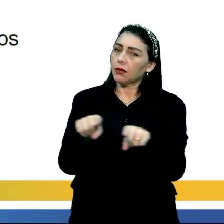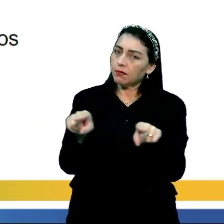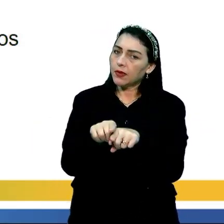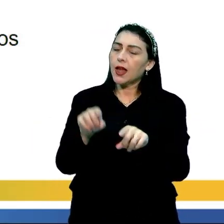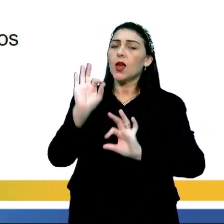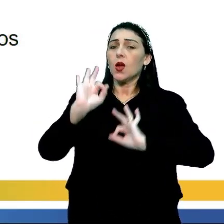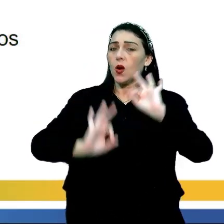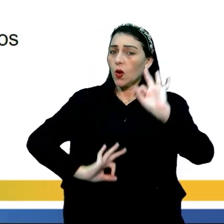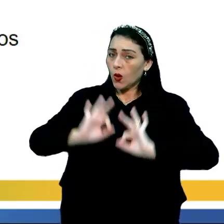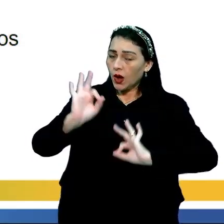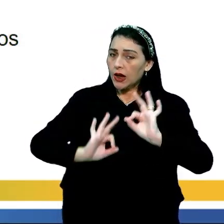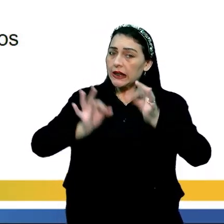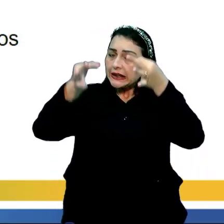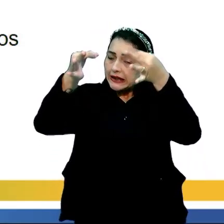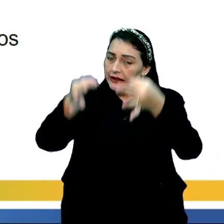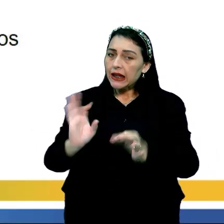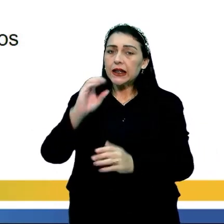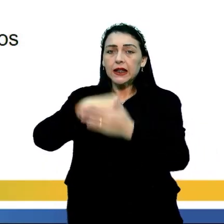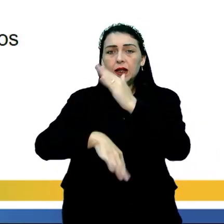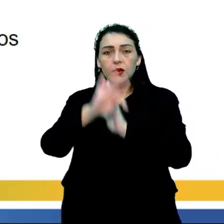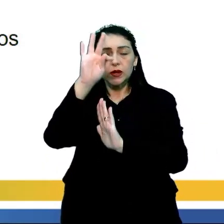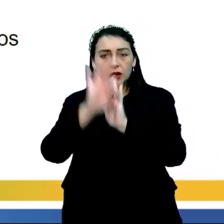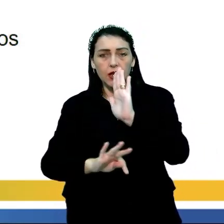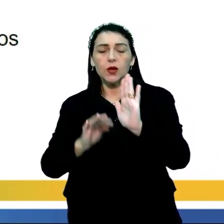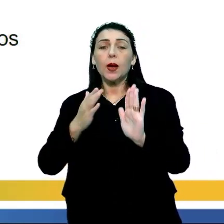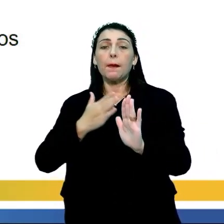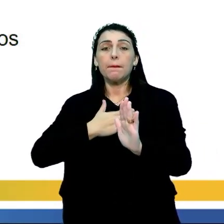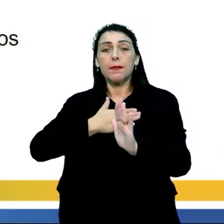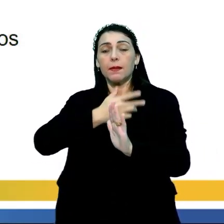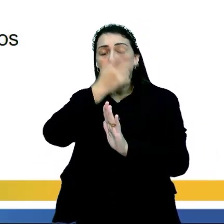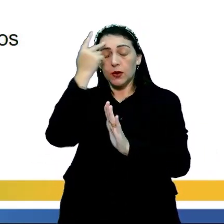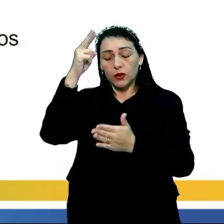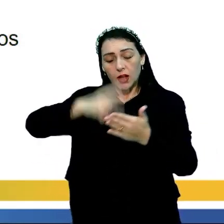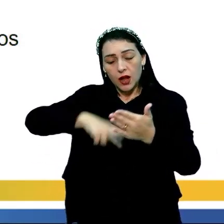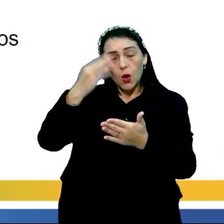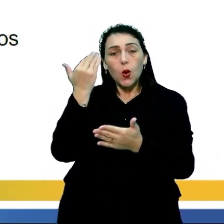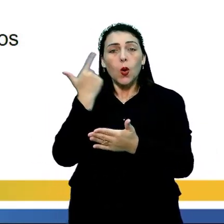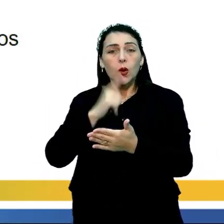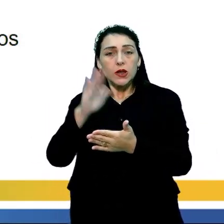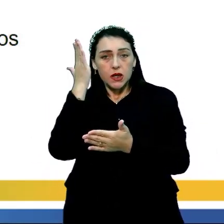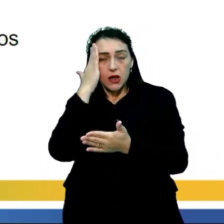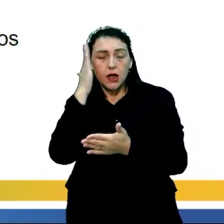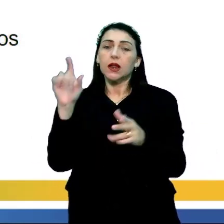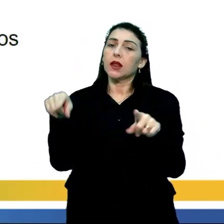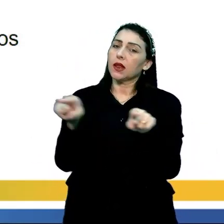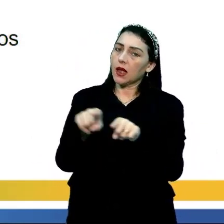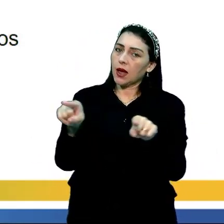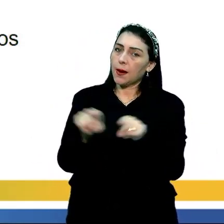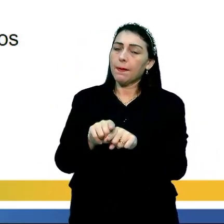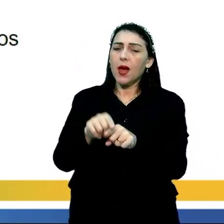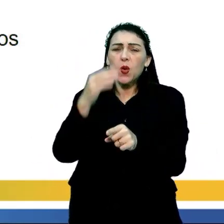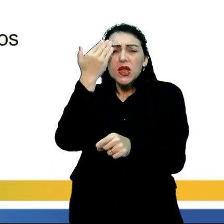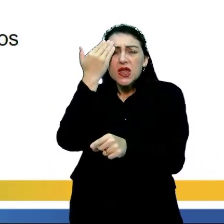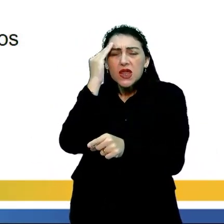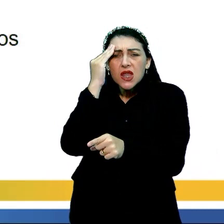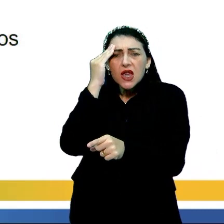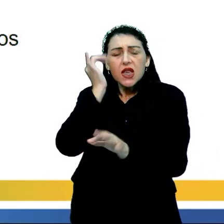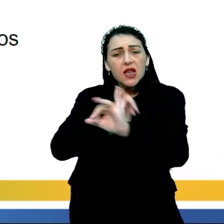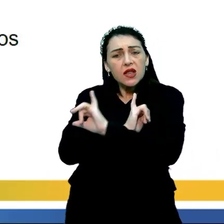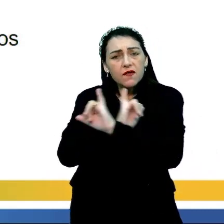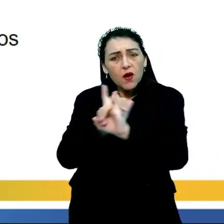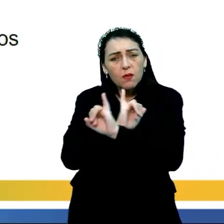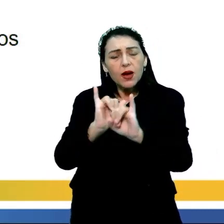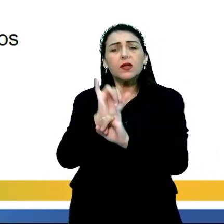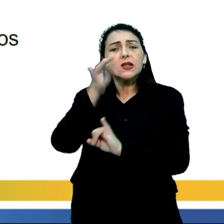Eu organizei de forma correta dentro do texto para que o meu corretor ele consiga compreender? Também. Eu interpretei as informações